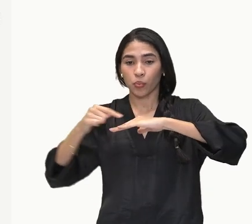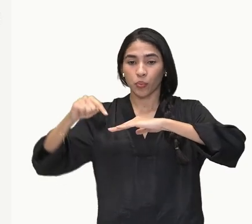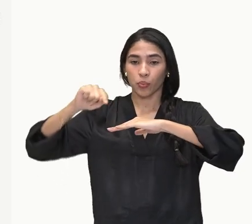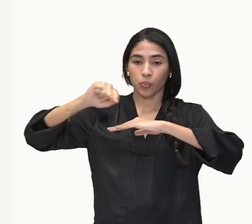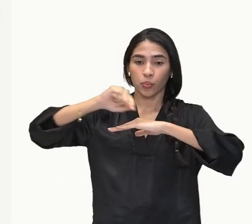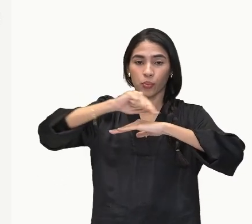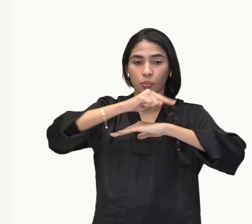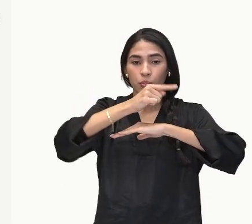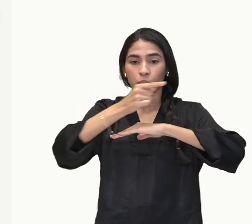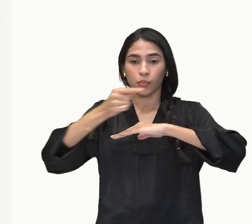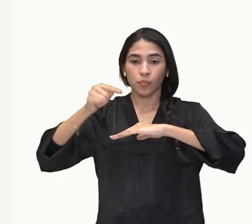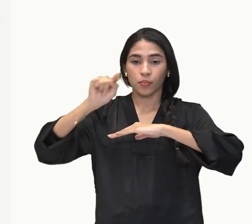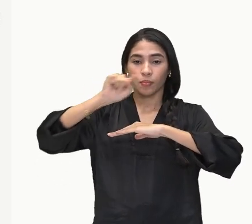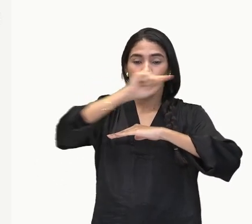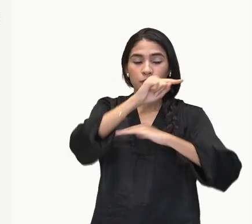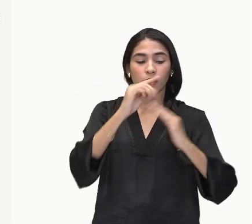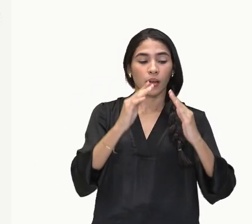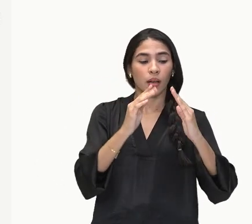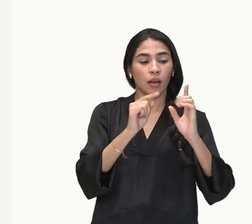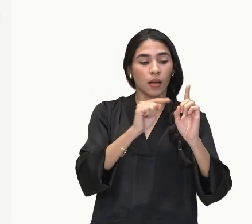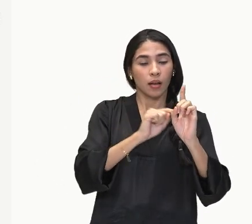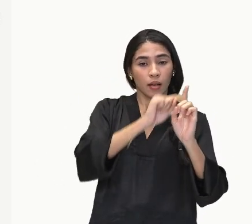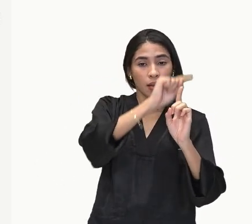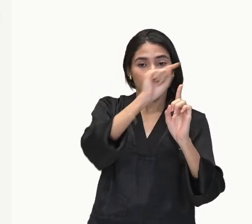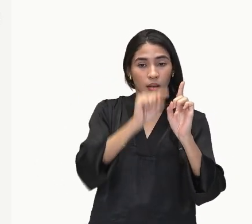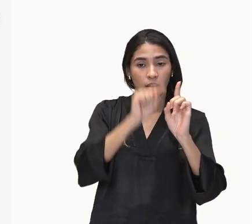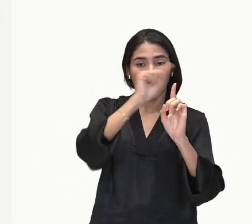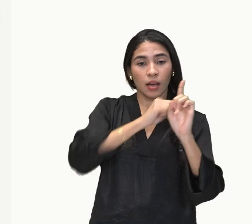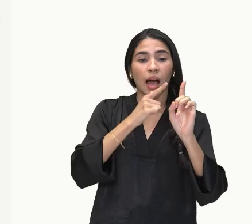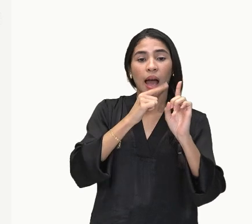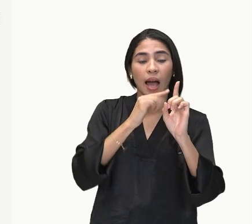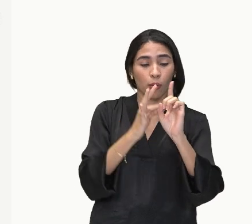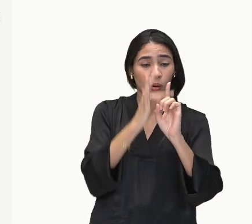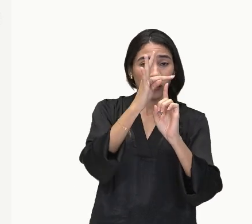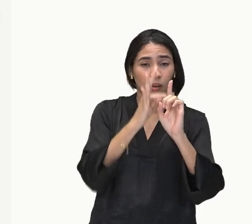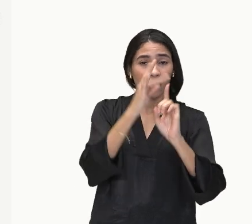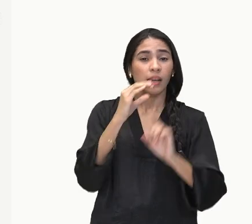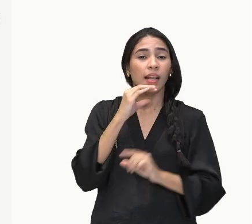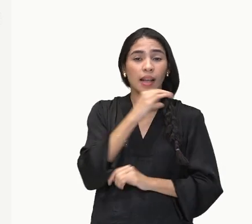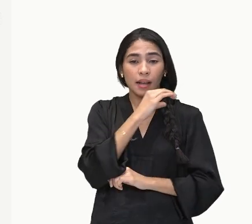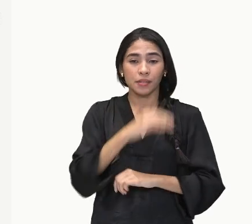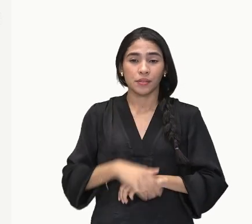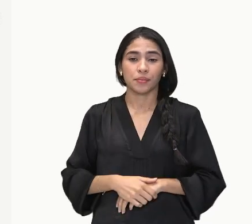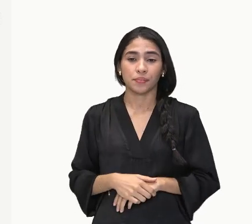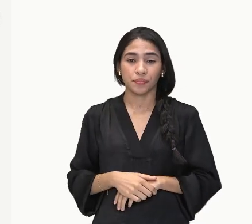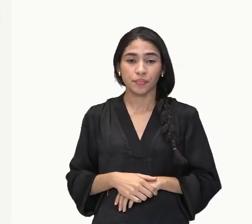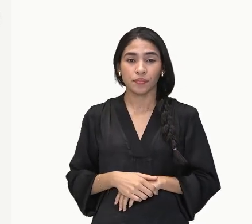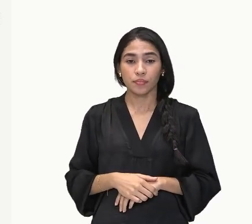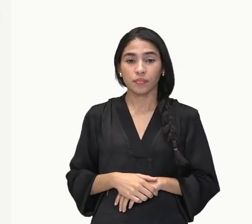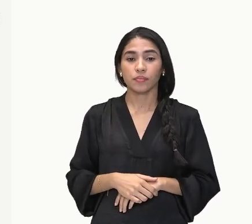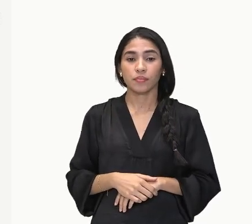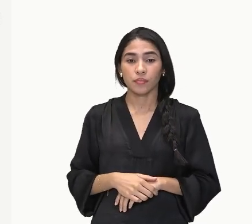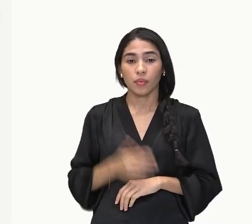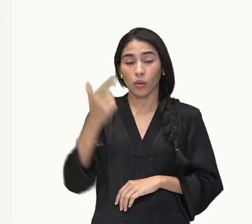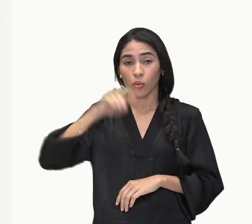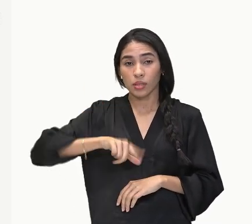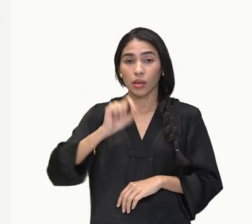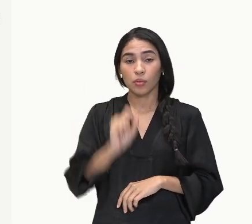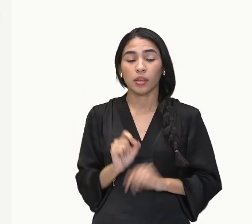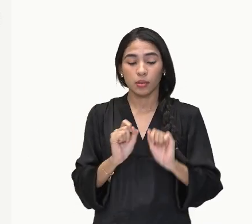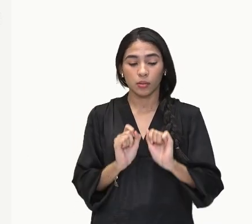d'água e chegou nesse local. Aqui, quando ela esquenta, ela vai se transformar em